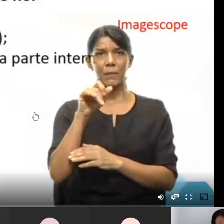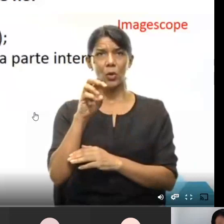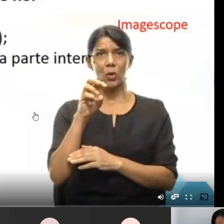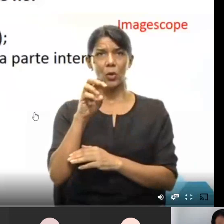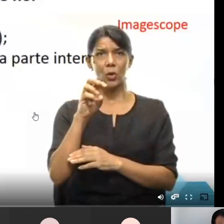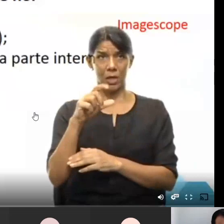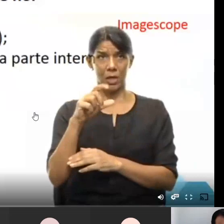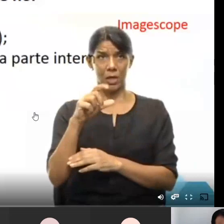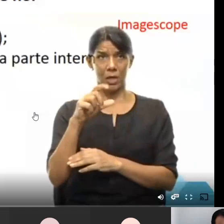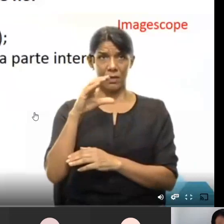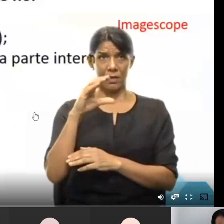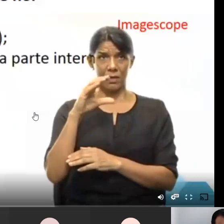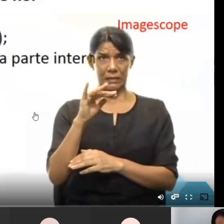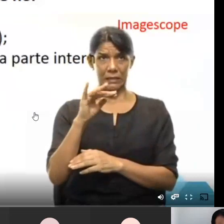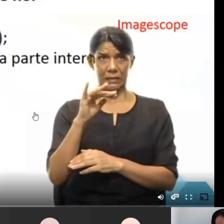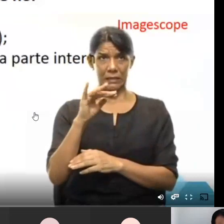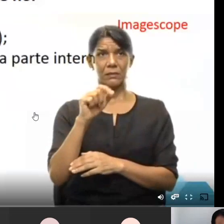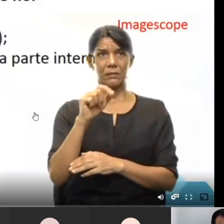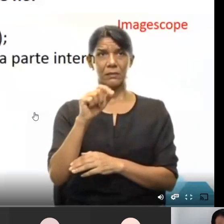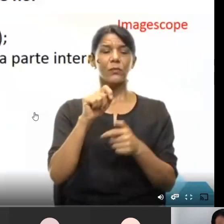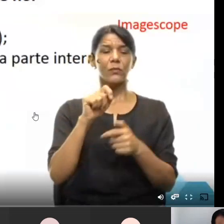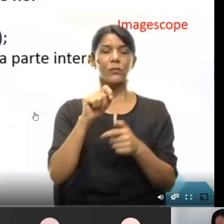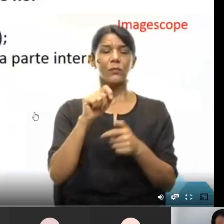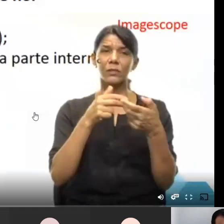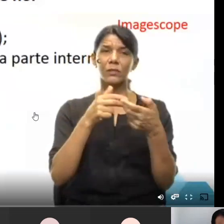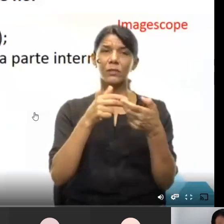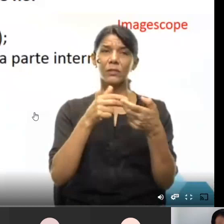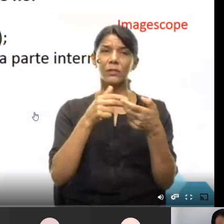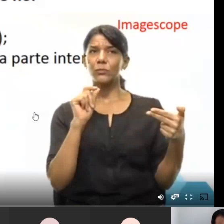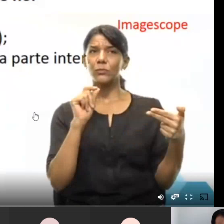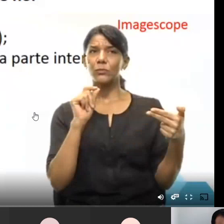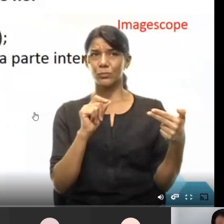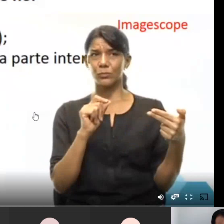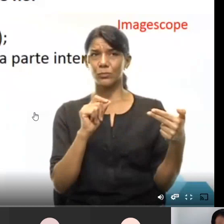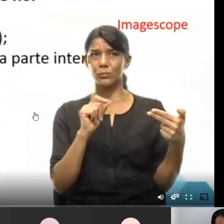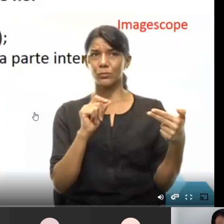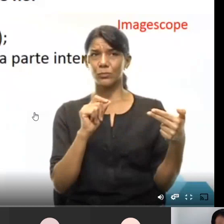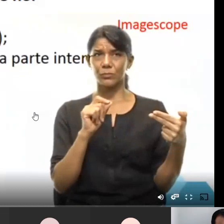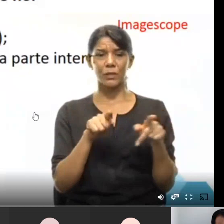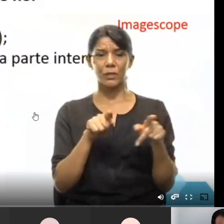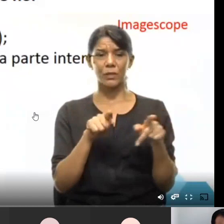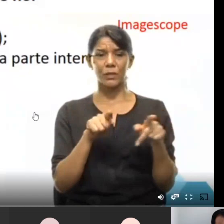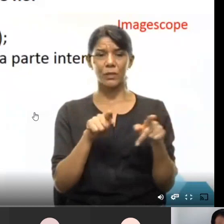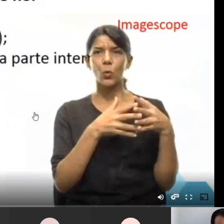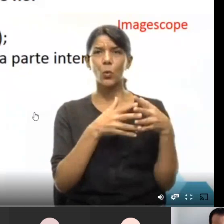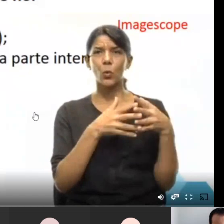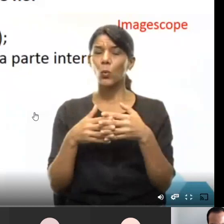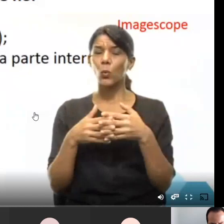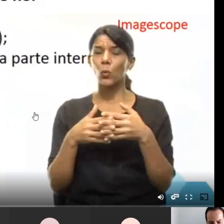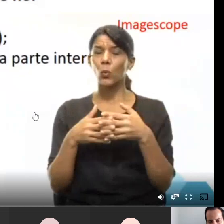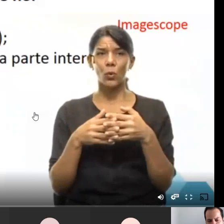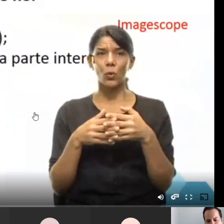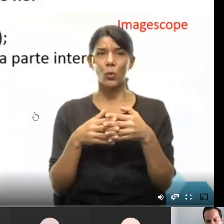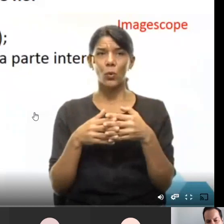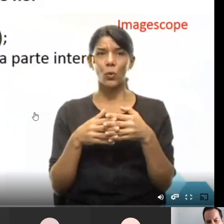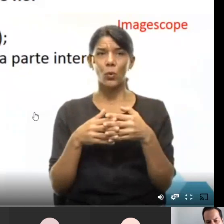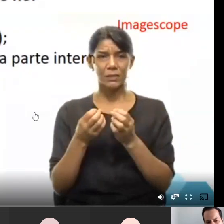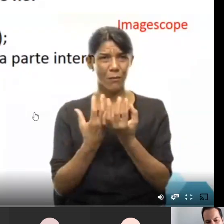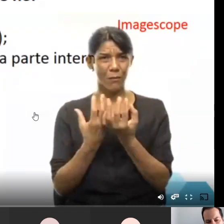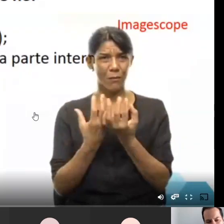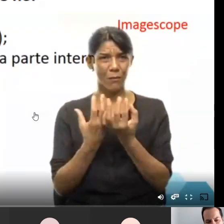as cristas, ok? Aquelas formações que também são confundidas como couve-flor, né?